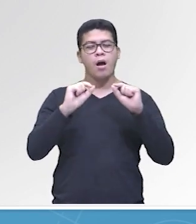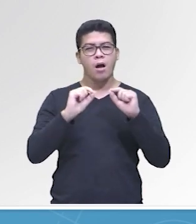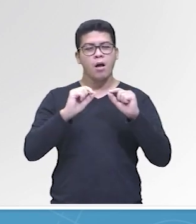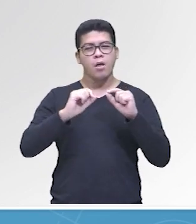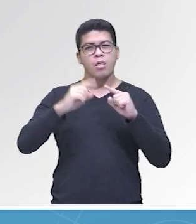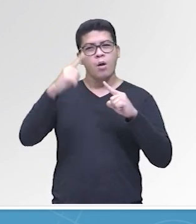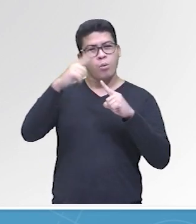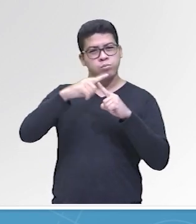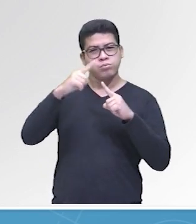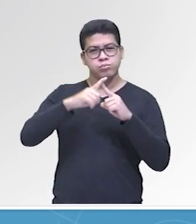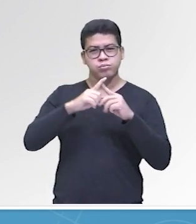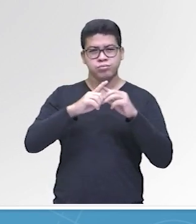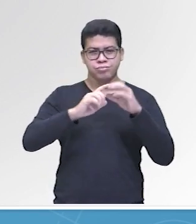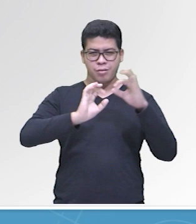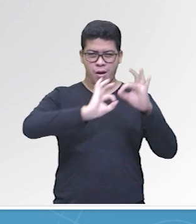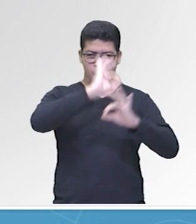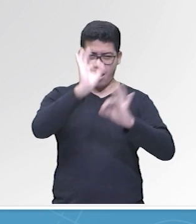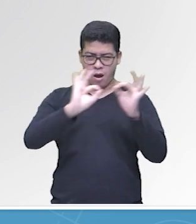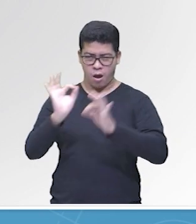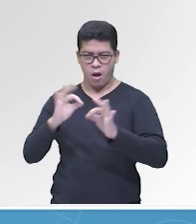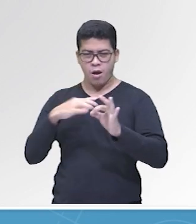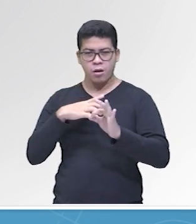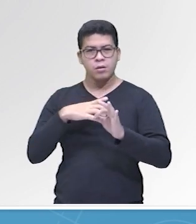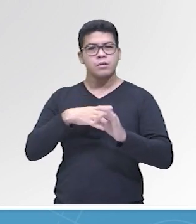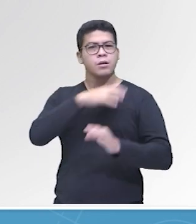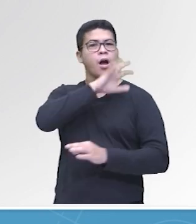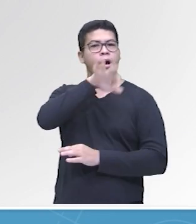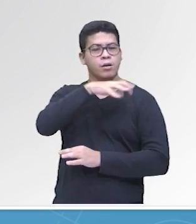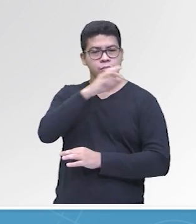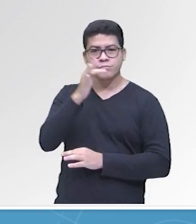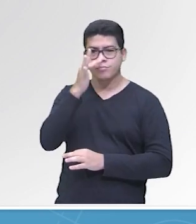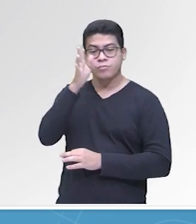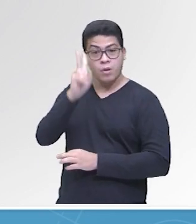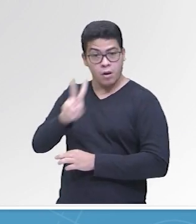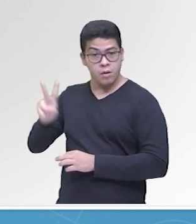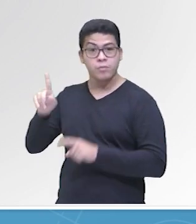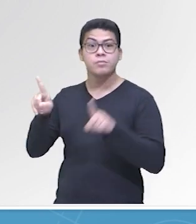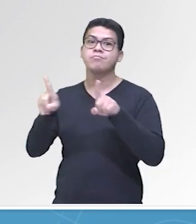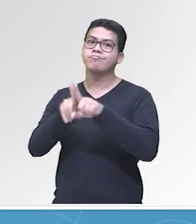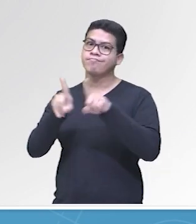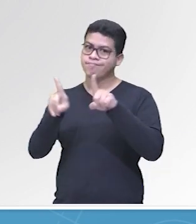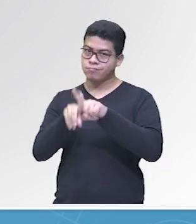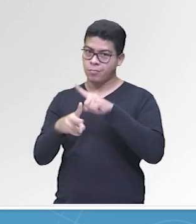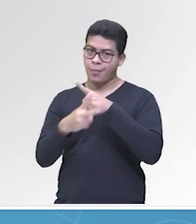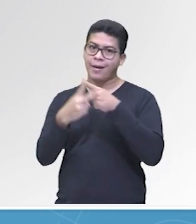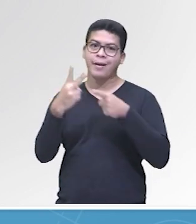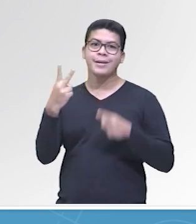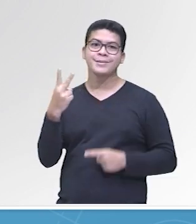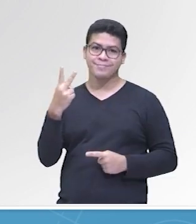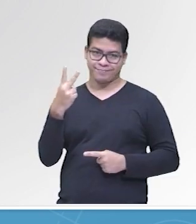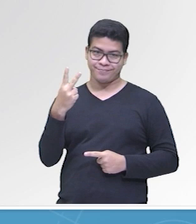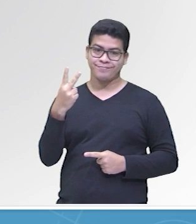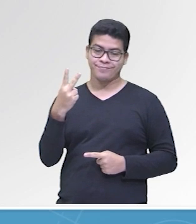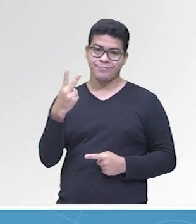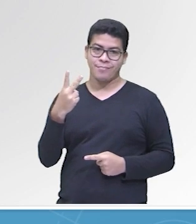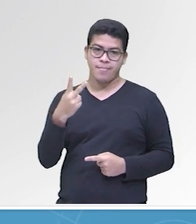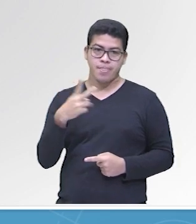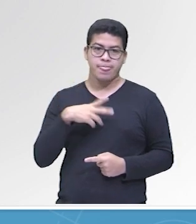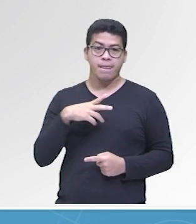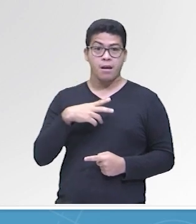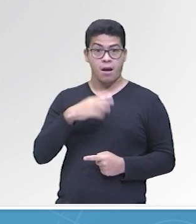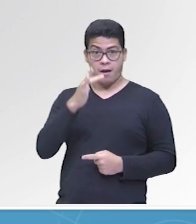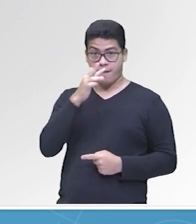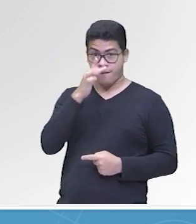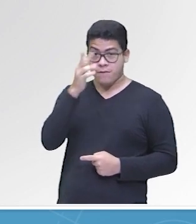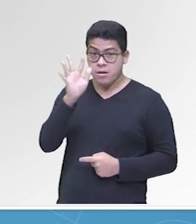gerais das células, tanto da animal quanto da vegetal. Mas, além disso, a nossa célula